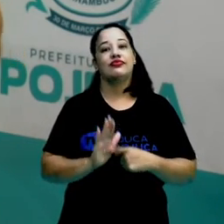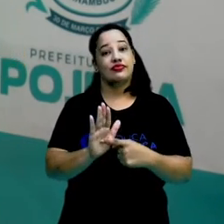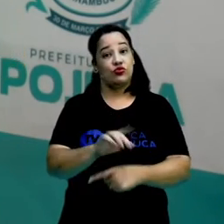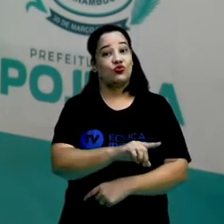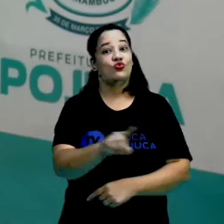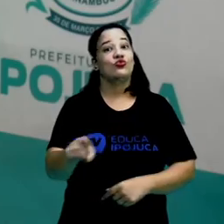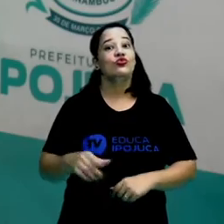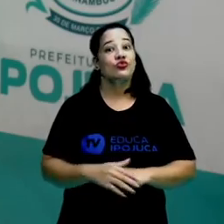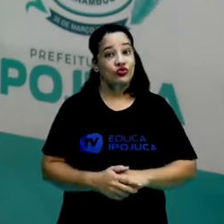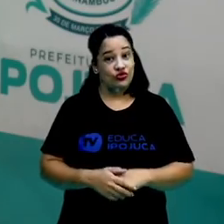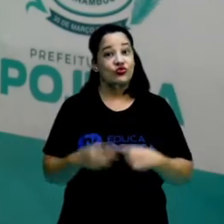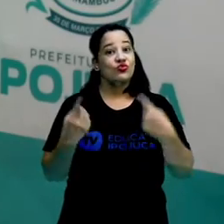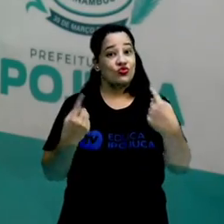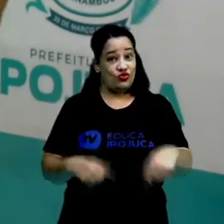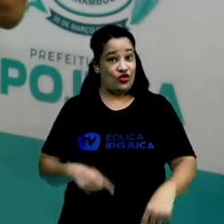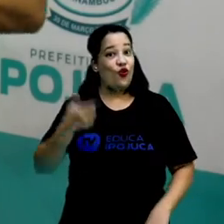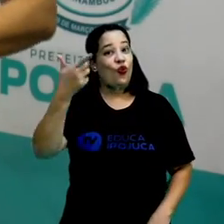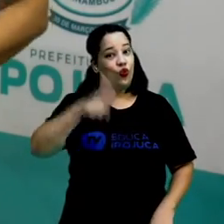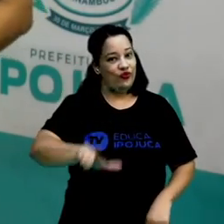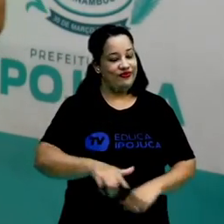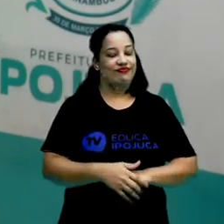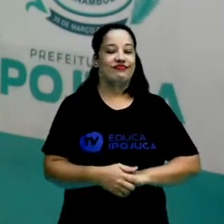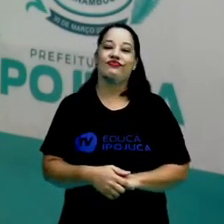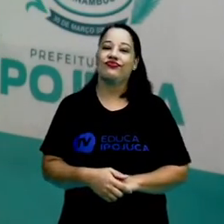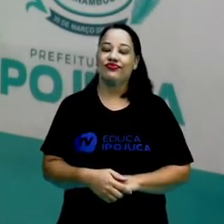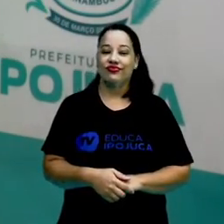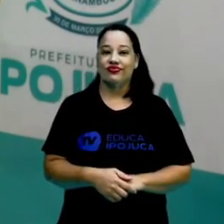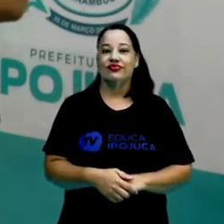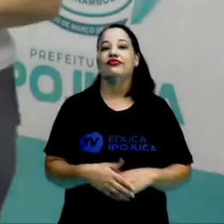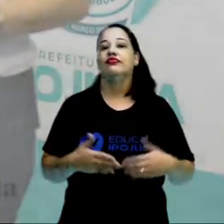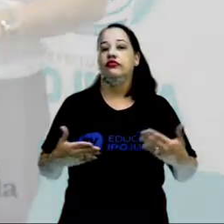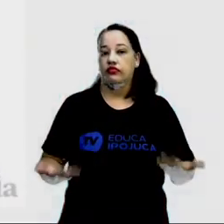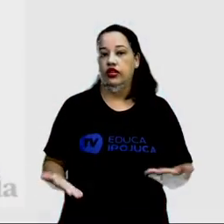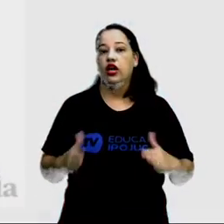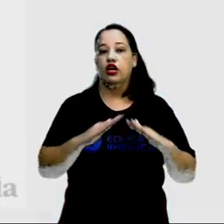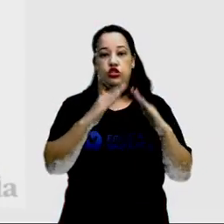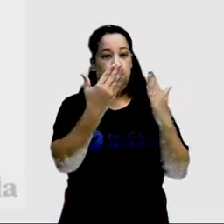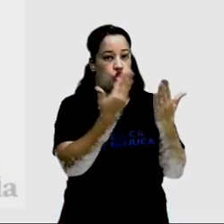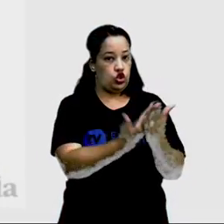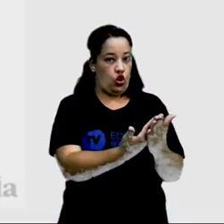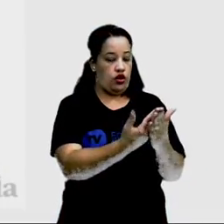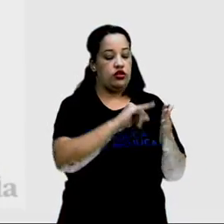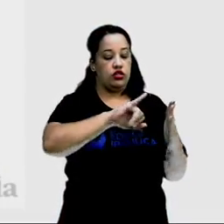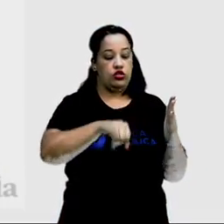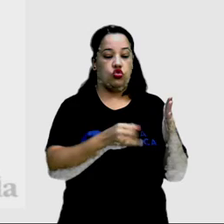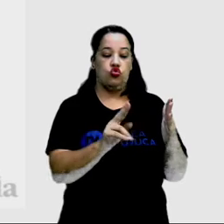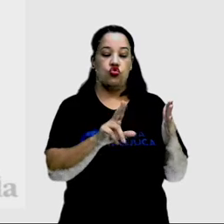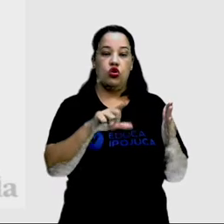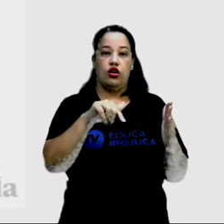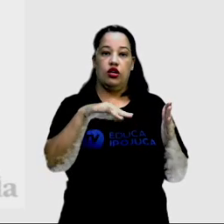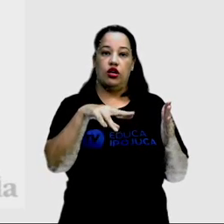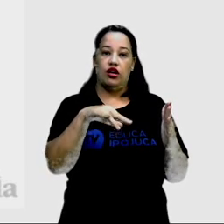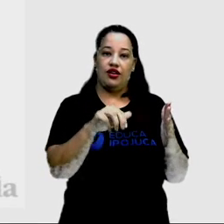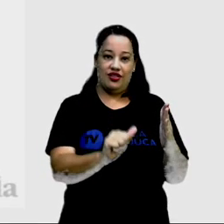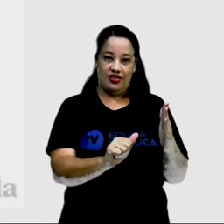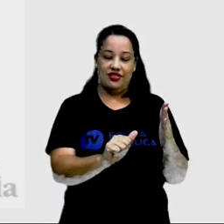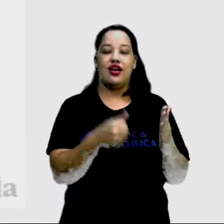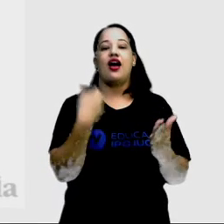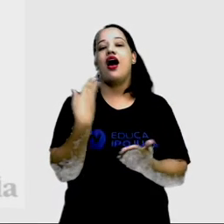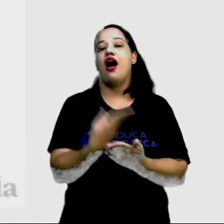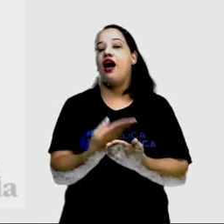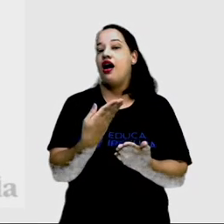vocês agora um desafio, mais um desafio. Na escola de Juliana, as aulas começam às